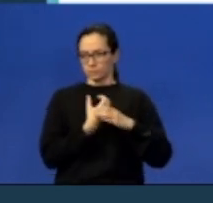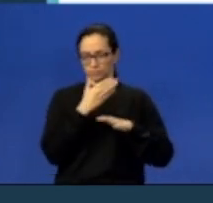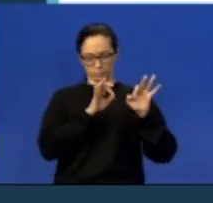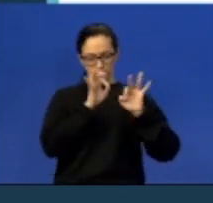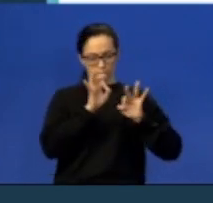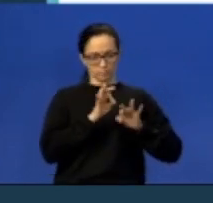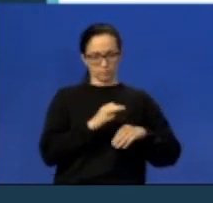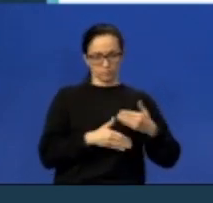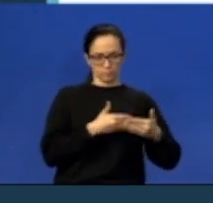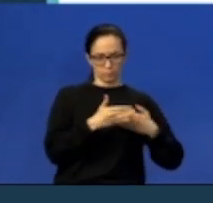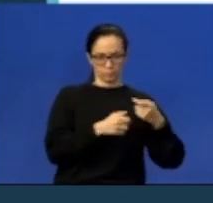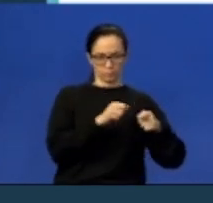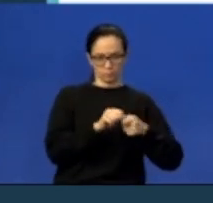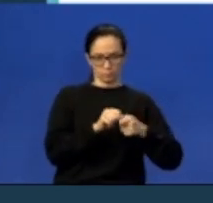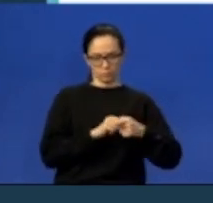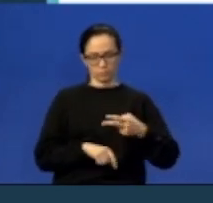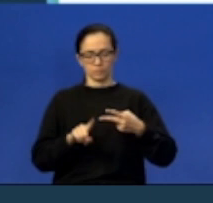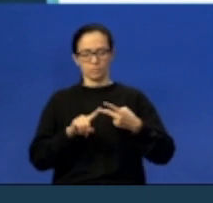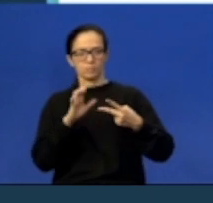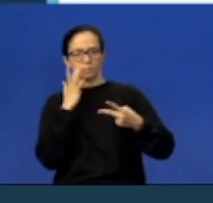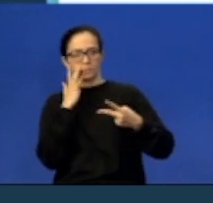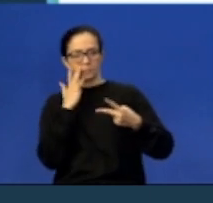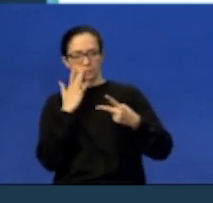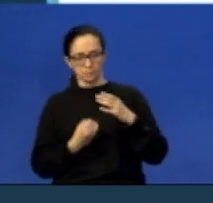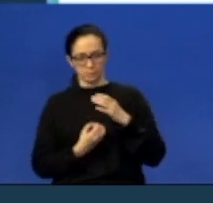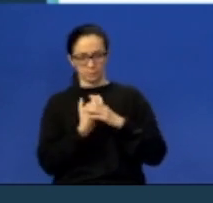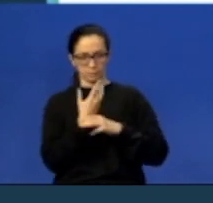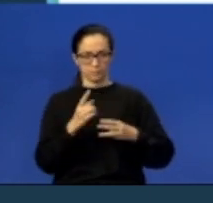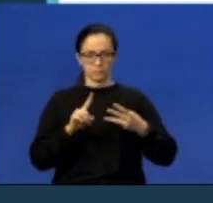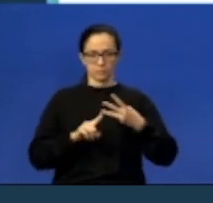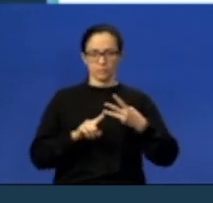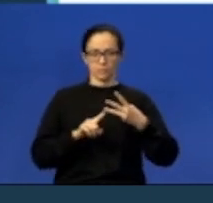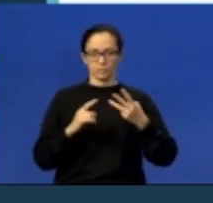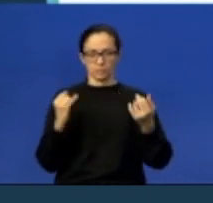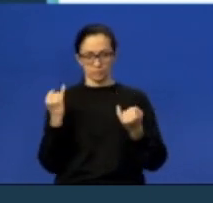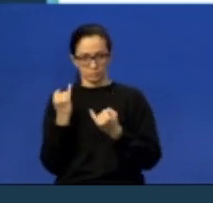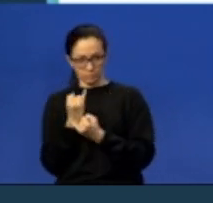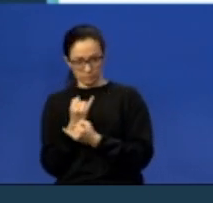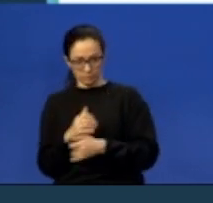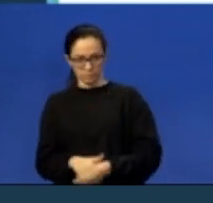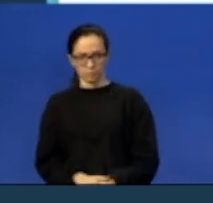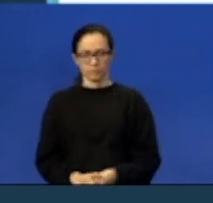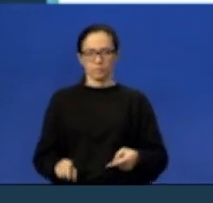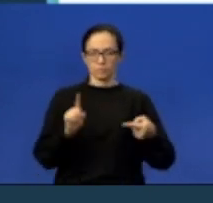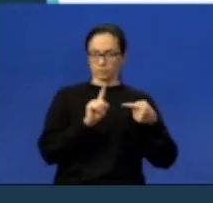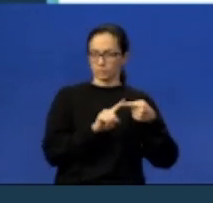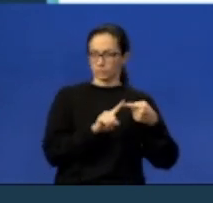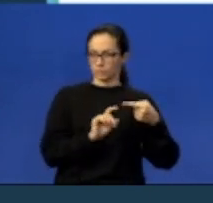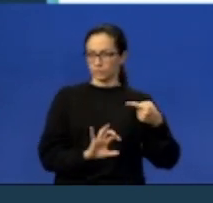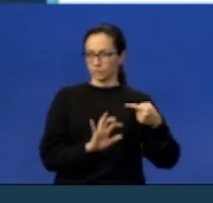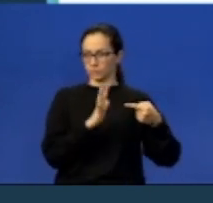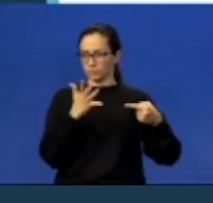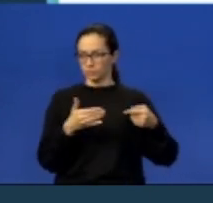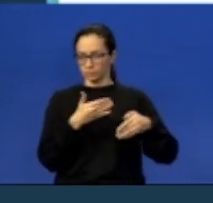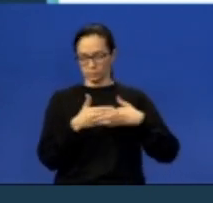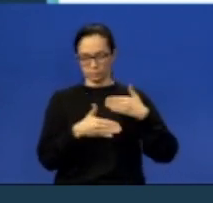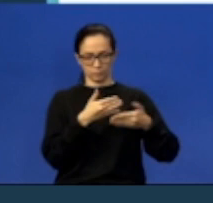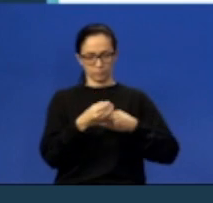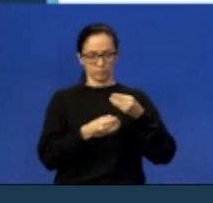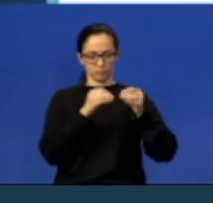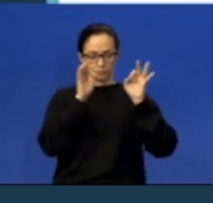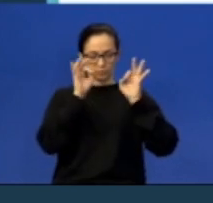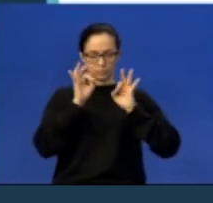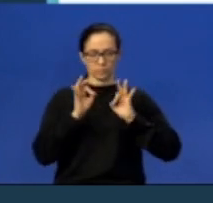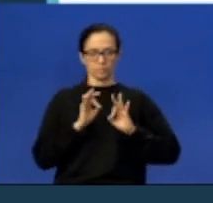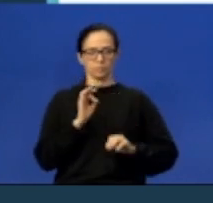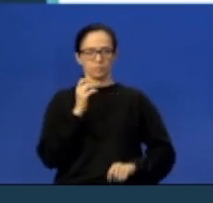tecido ósseo, a hipertrofia óssea ou a atrofia. A remodelagem óssea, ela ocorre principalmente pela ação dos osteoblastos,